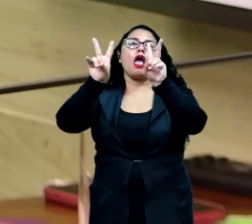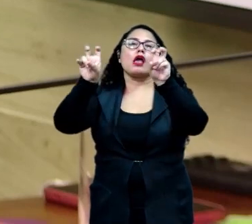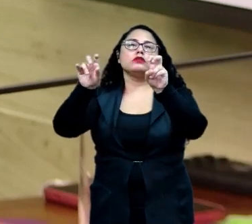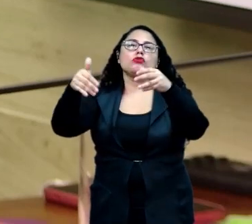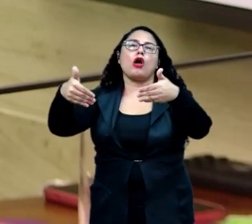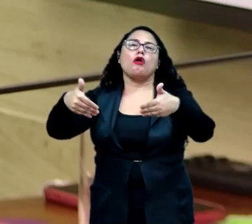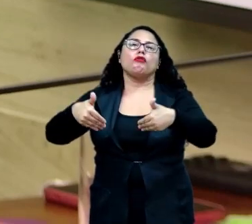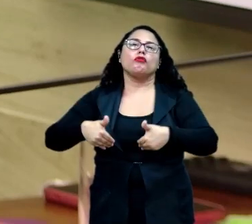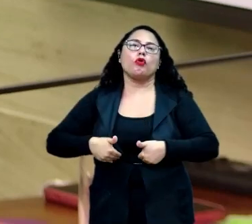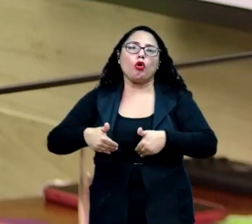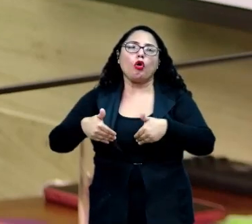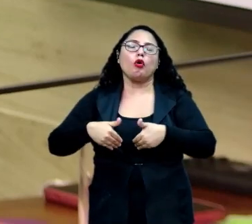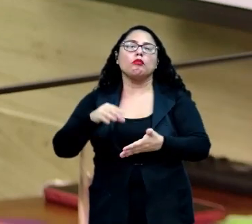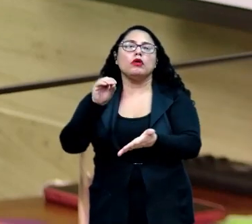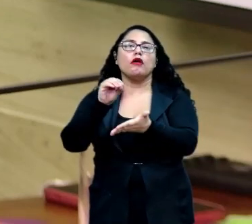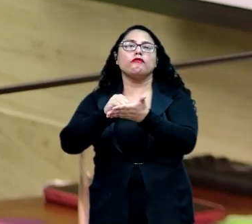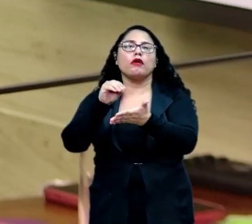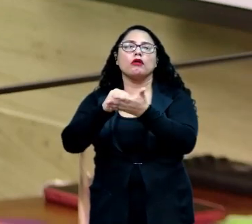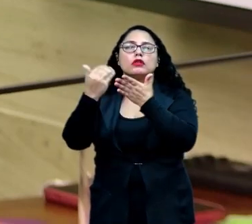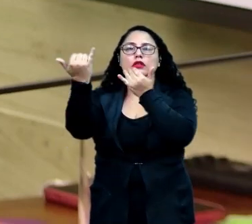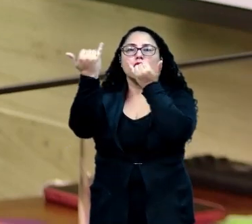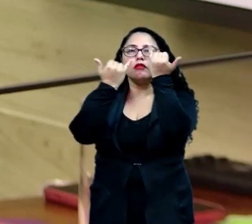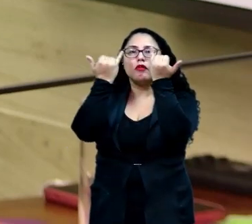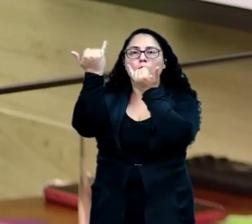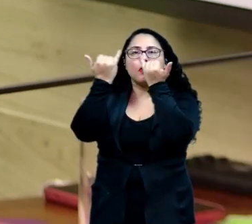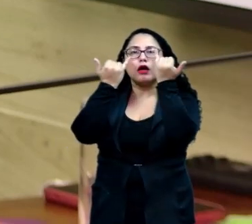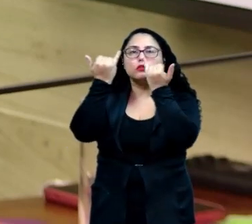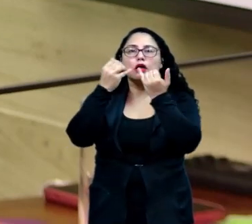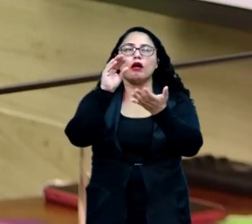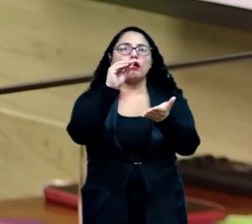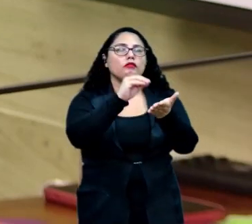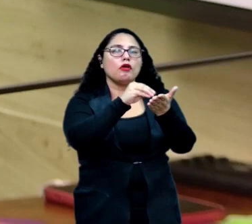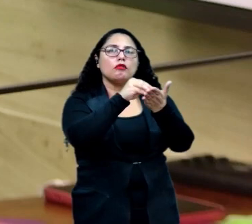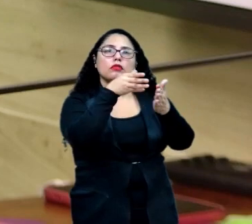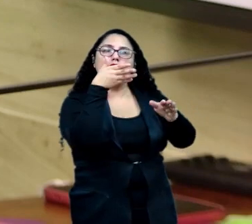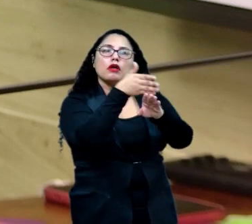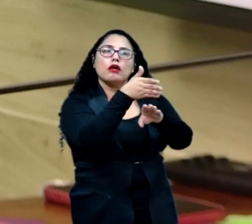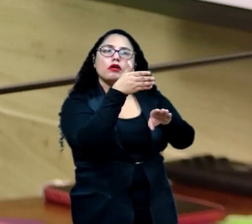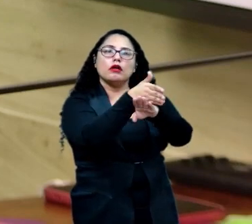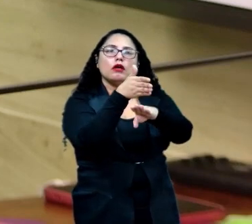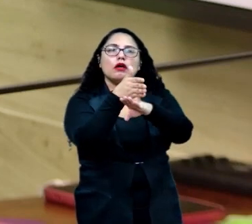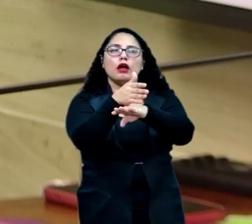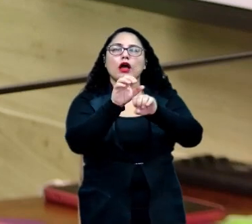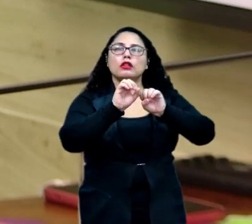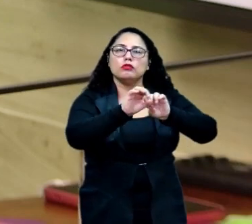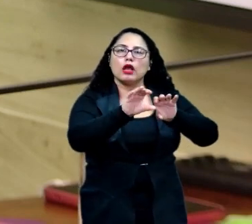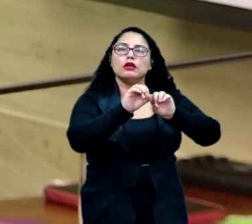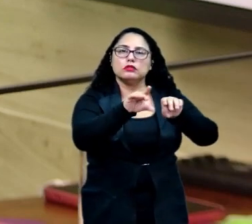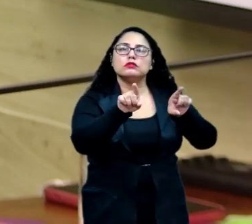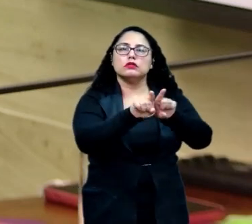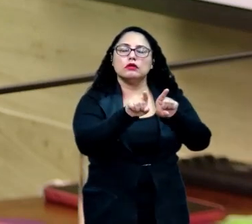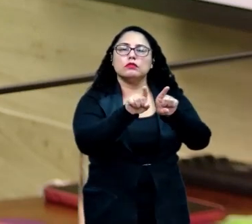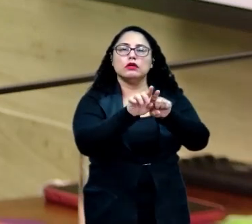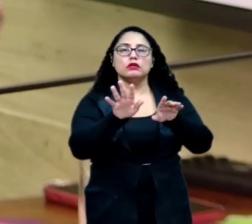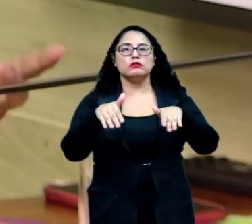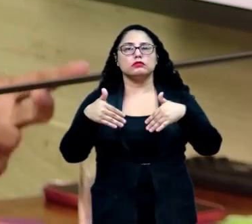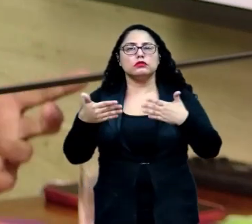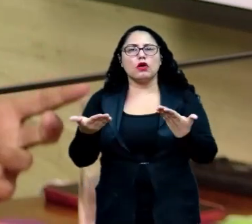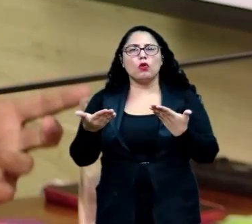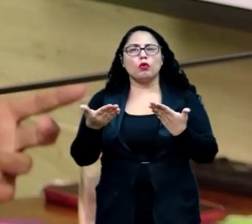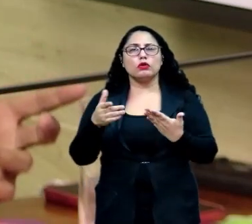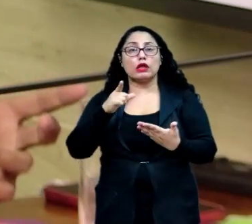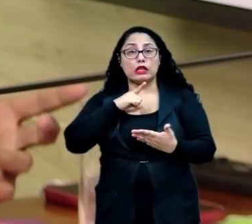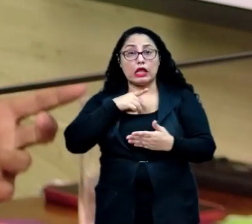fome, a falta da informação, a falta de acesso à educação. Então, quem